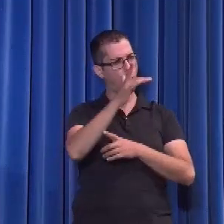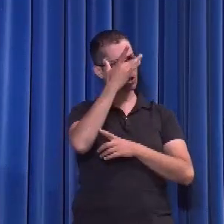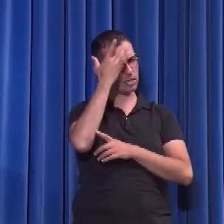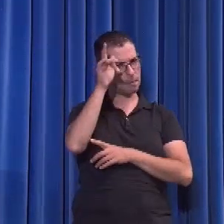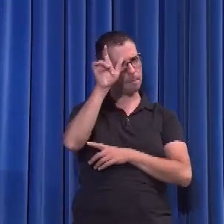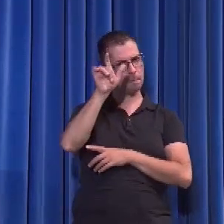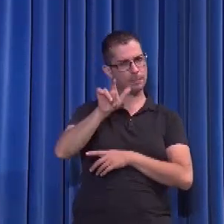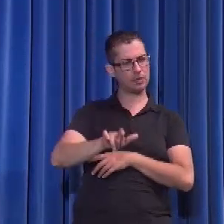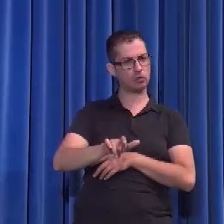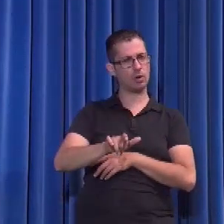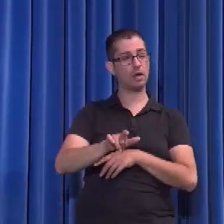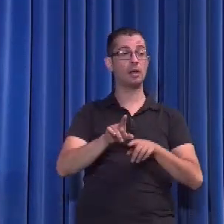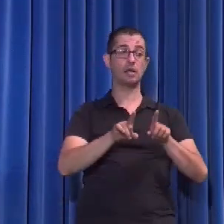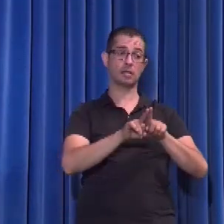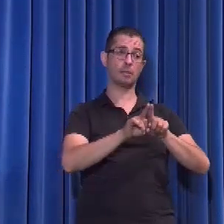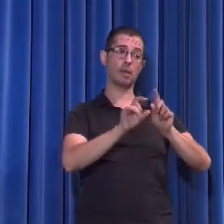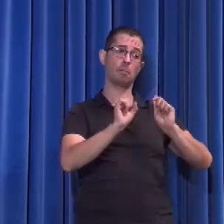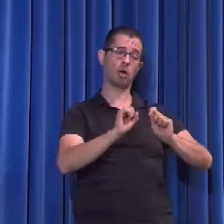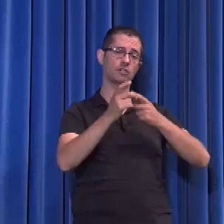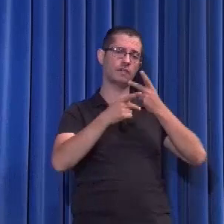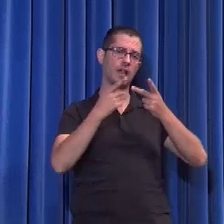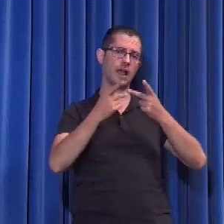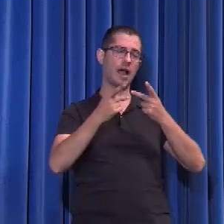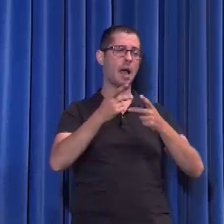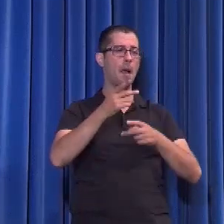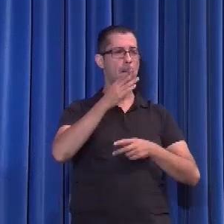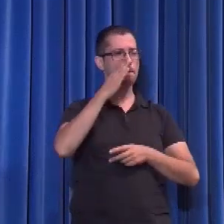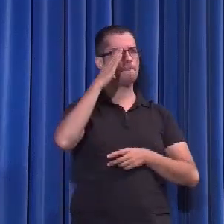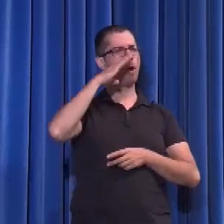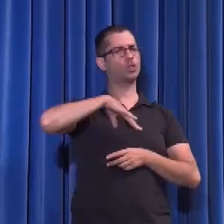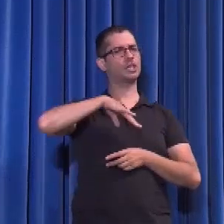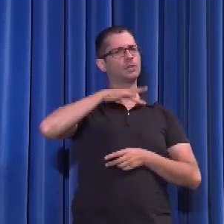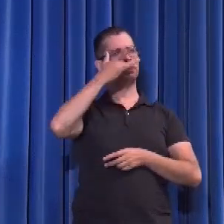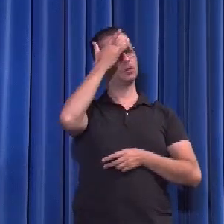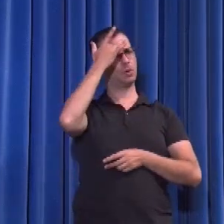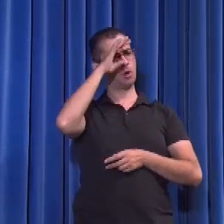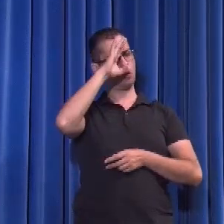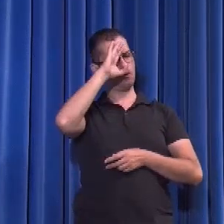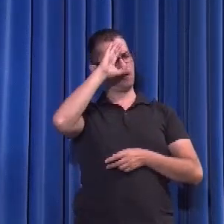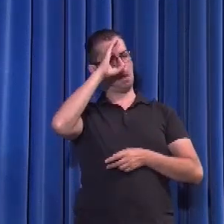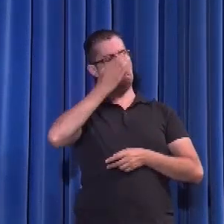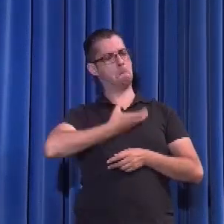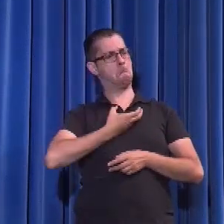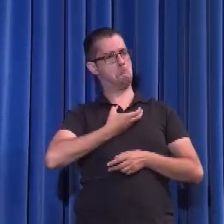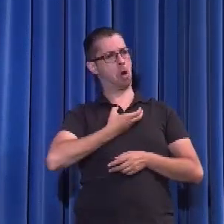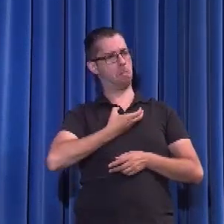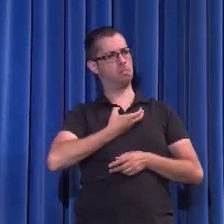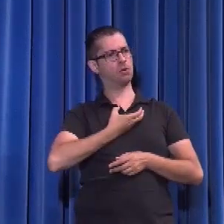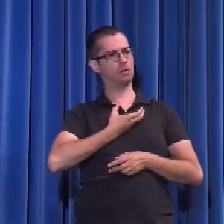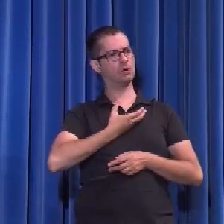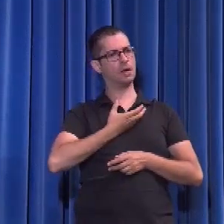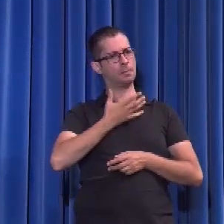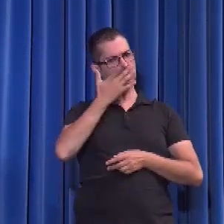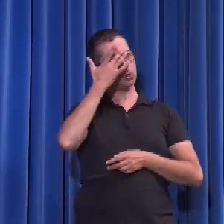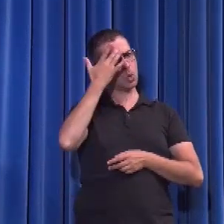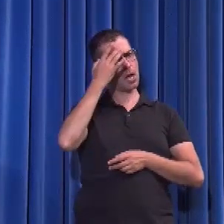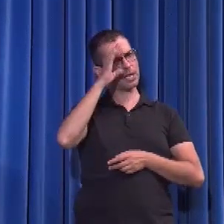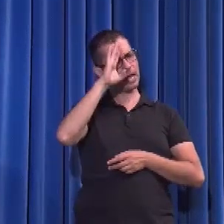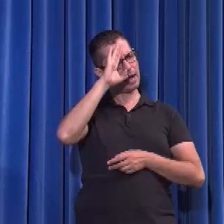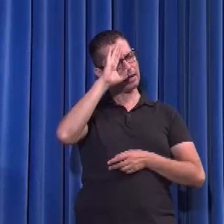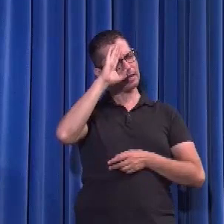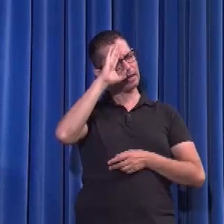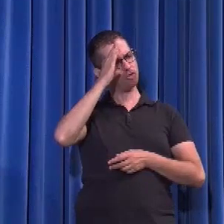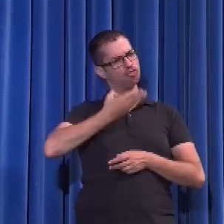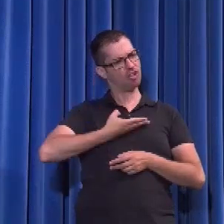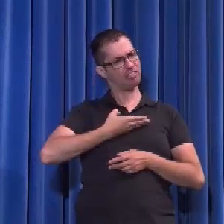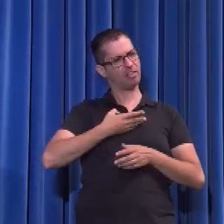dizer também, maldito o homem que confia em si mesmo, que confia na sua capacidade, na sua